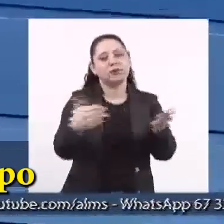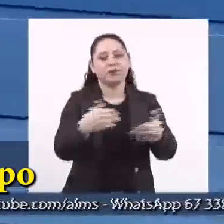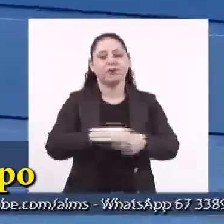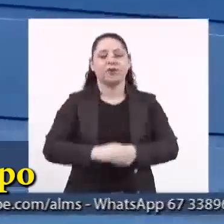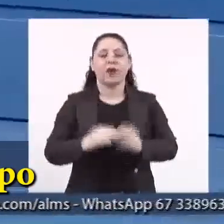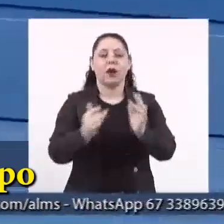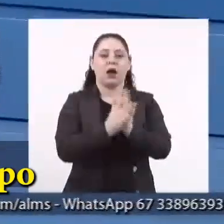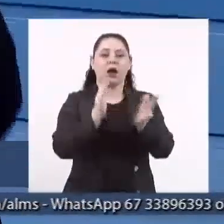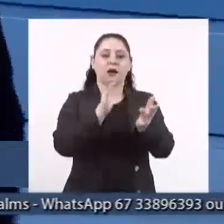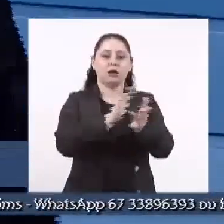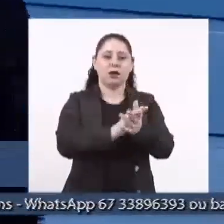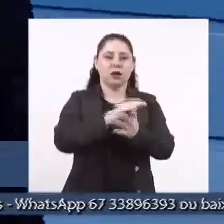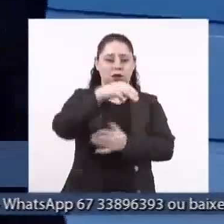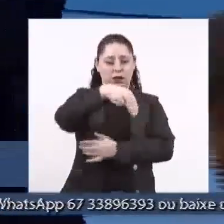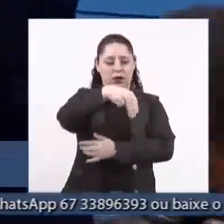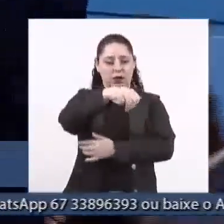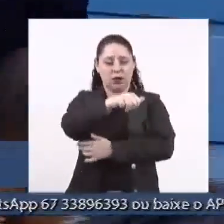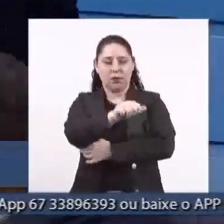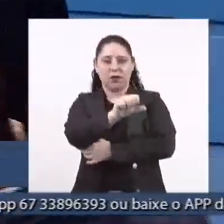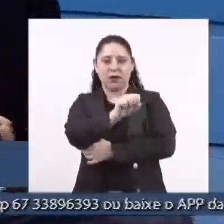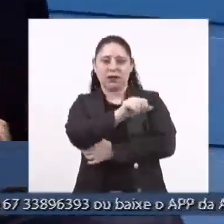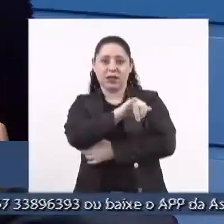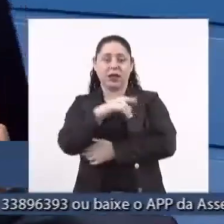de Campo Grande